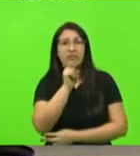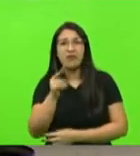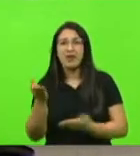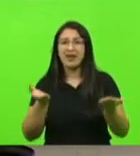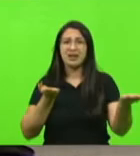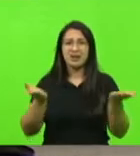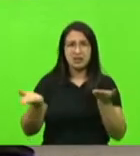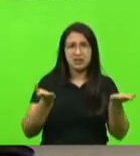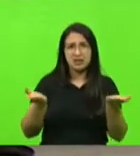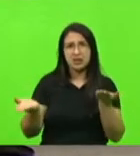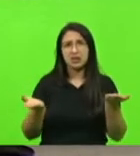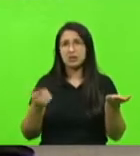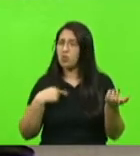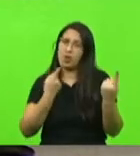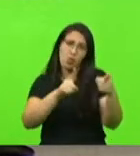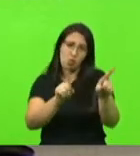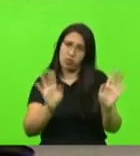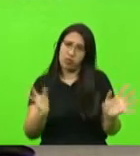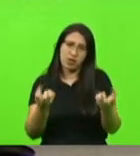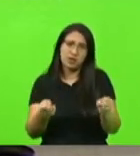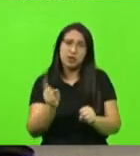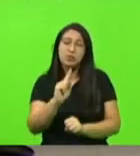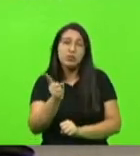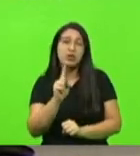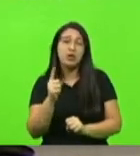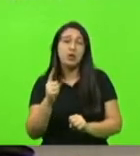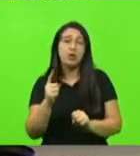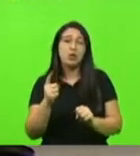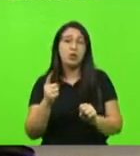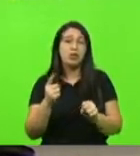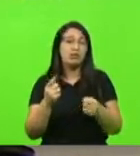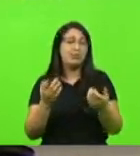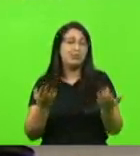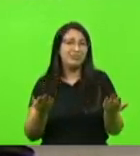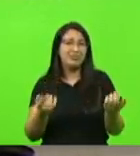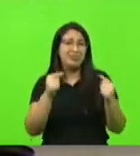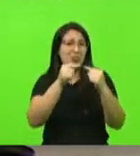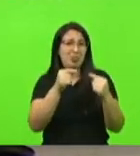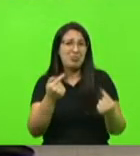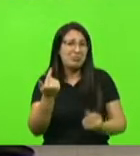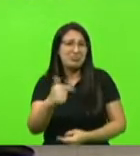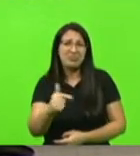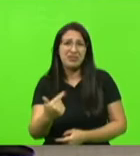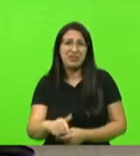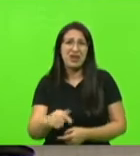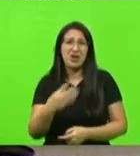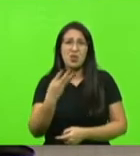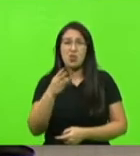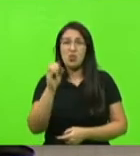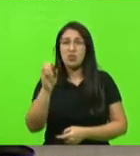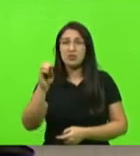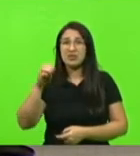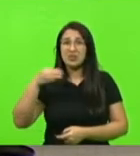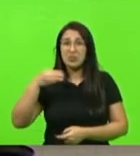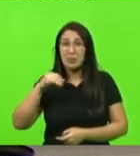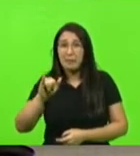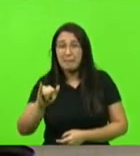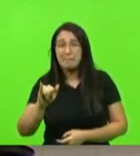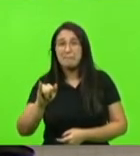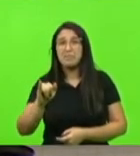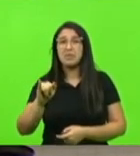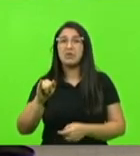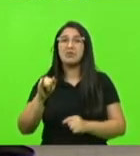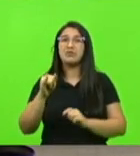licitação, por isso que eu repudiei ela, né? Desnecessária e inoportuna nesse momento, de 400 milhões de